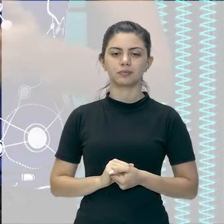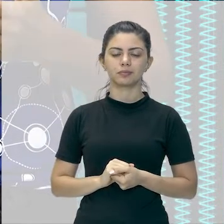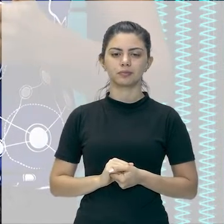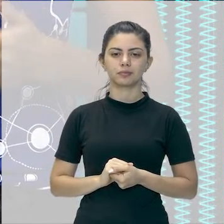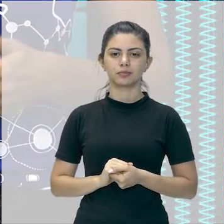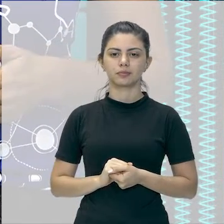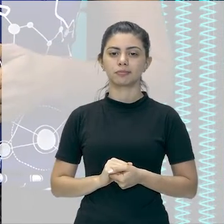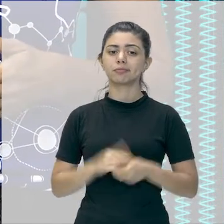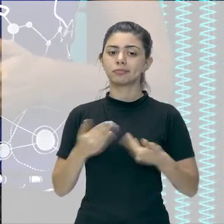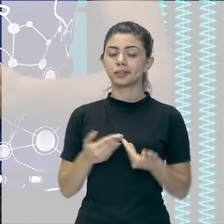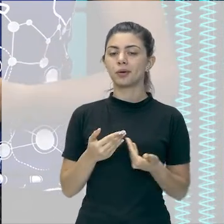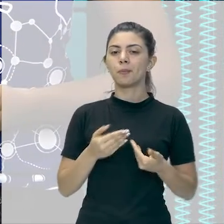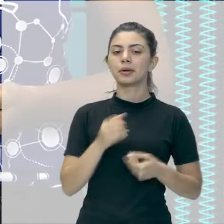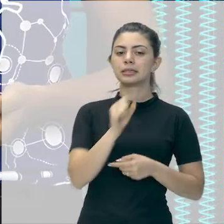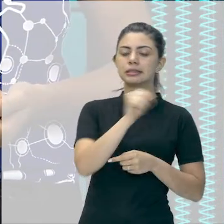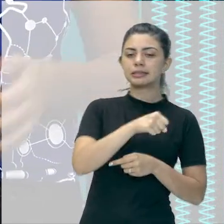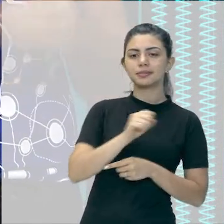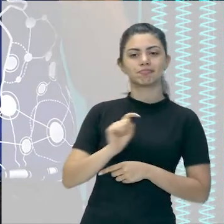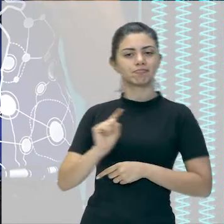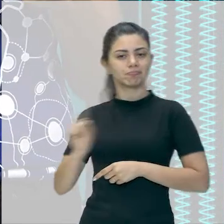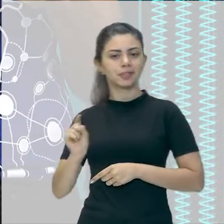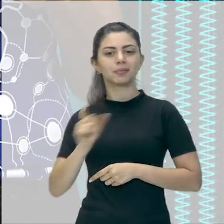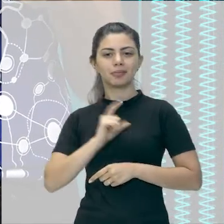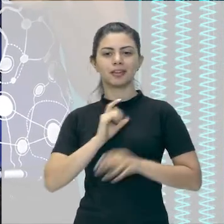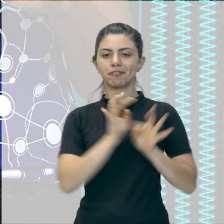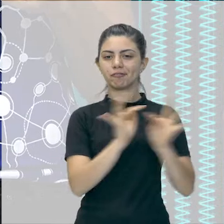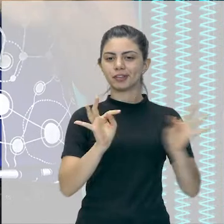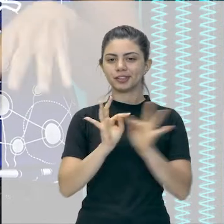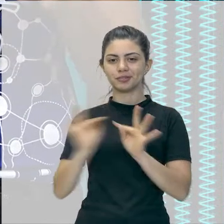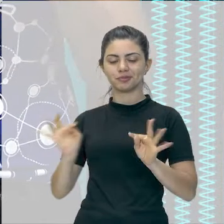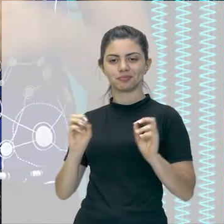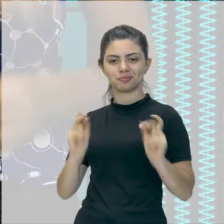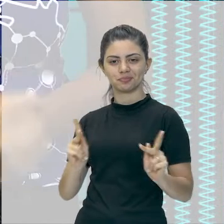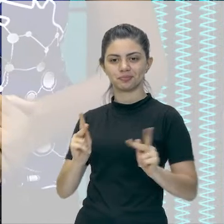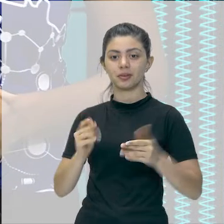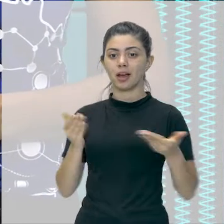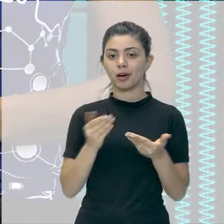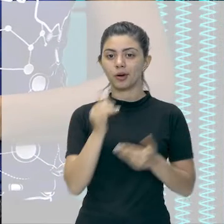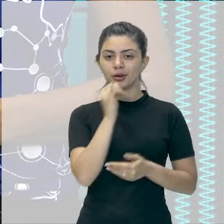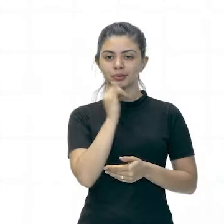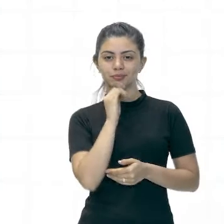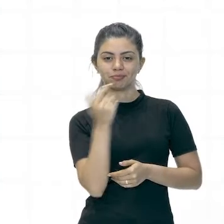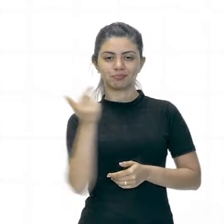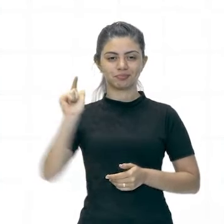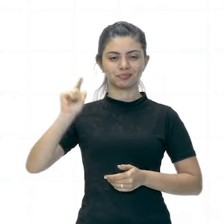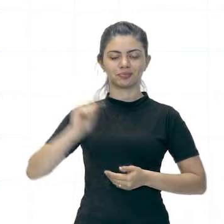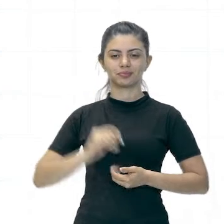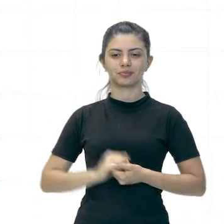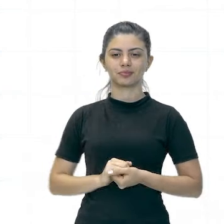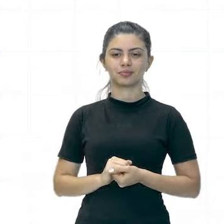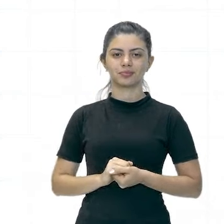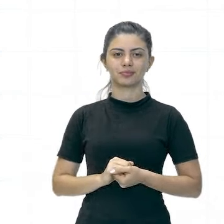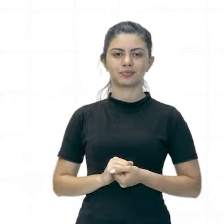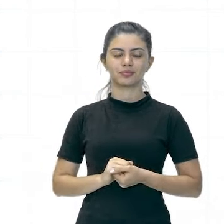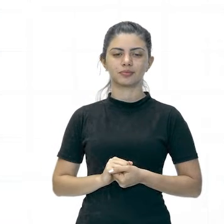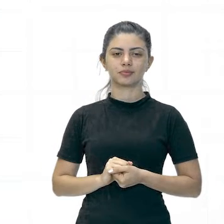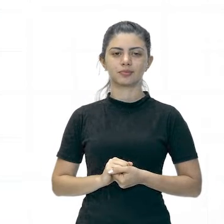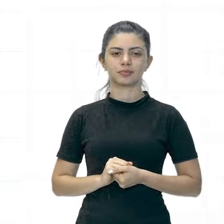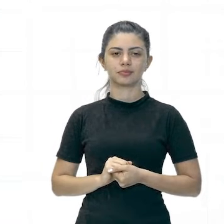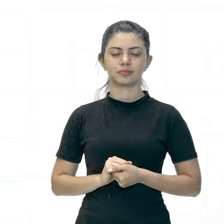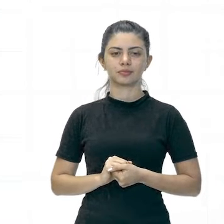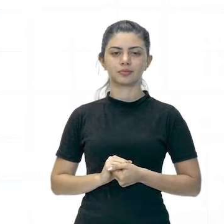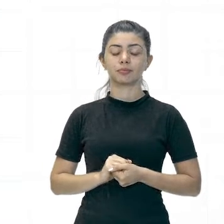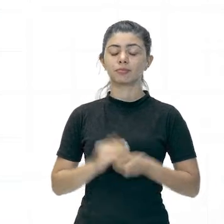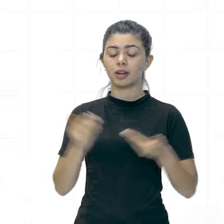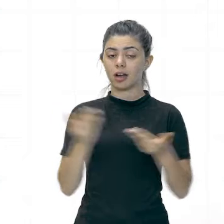forma afirmativa e a forma negativa. Right? Vamos ver mais um pouquinho da negativa. Vamos lá. Olha lá, gente.